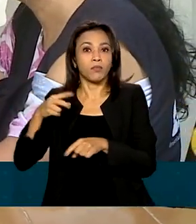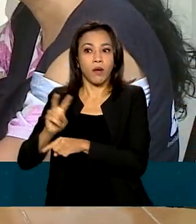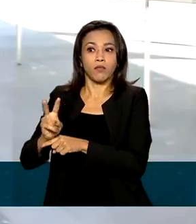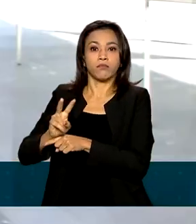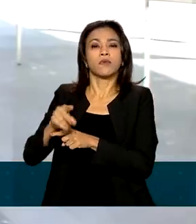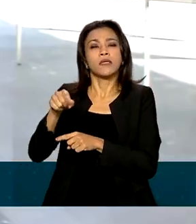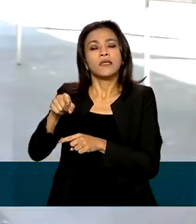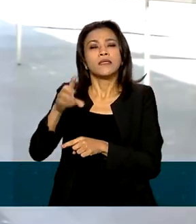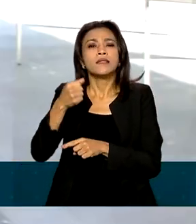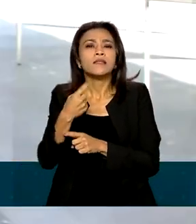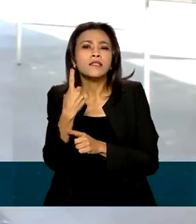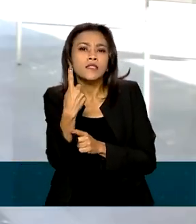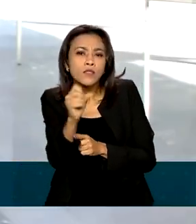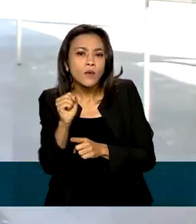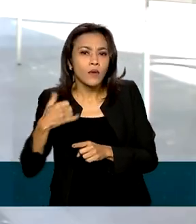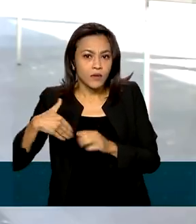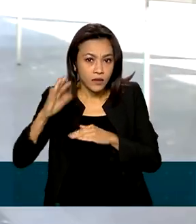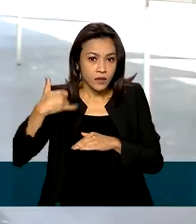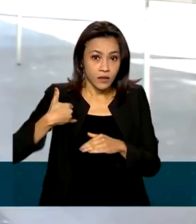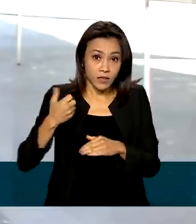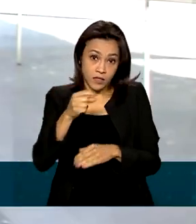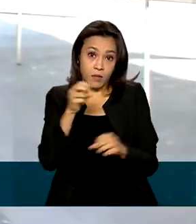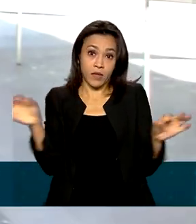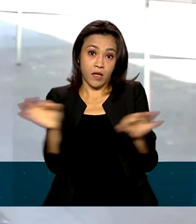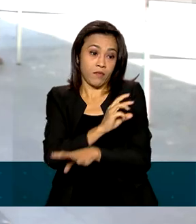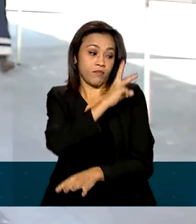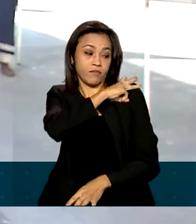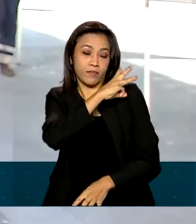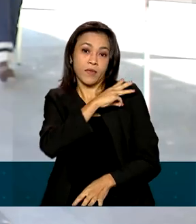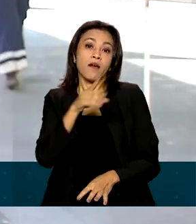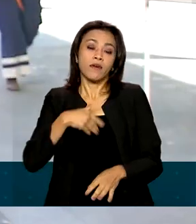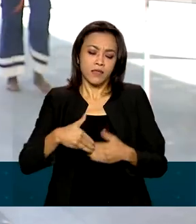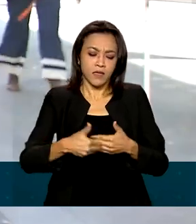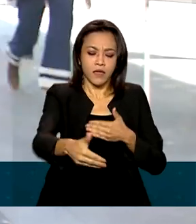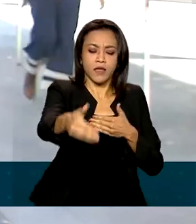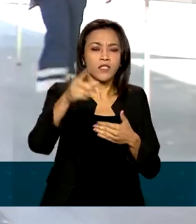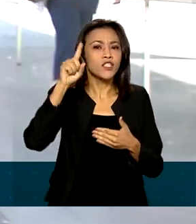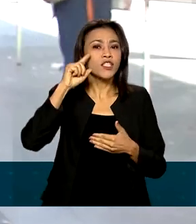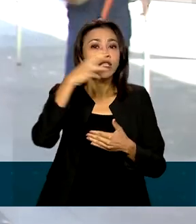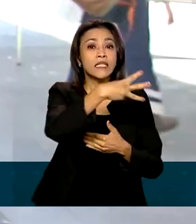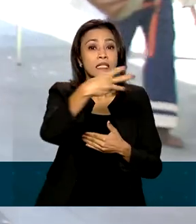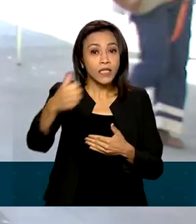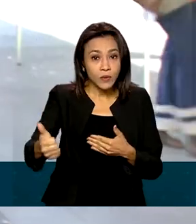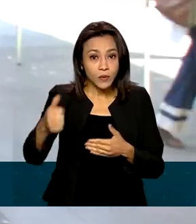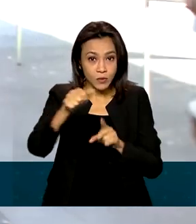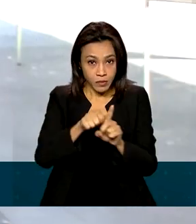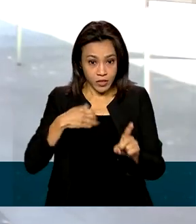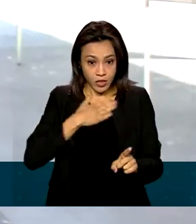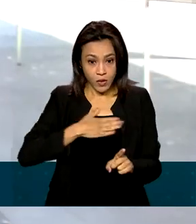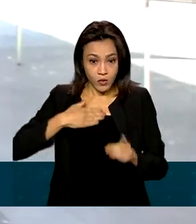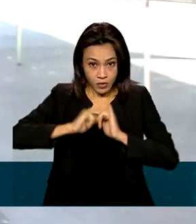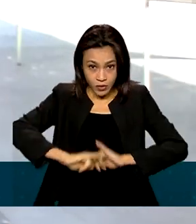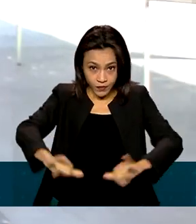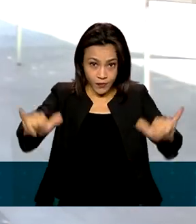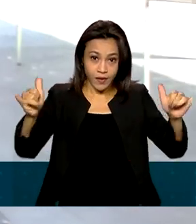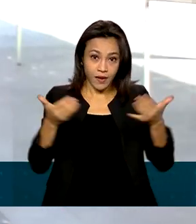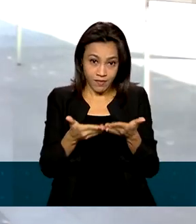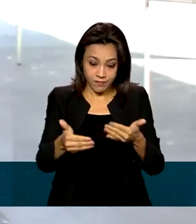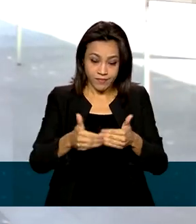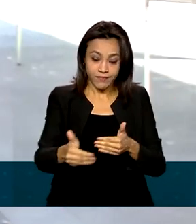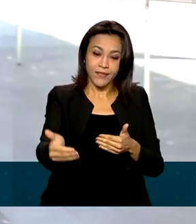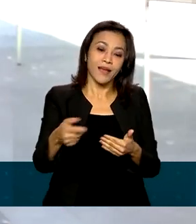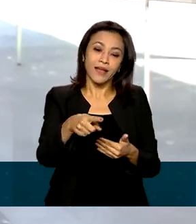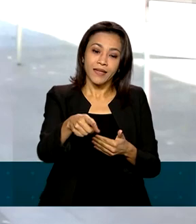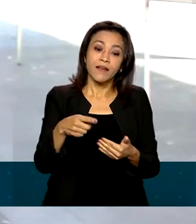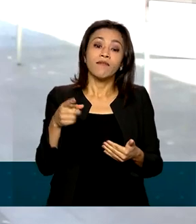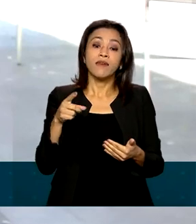E a lista preliminar dos inscritos, ela vai ser divulgada no dia 31 de agosto. Agora, o resultado final, pra quem quer participar, trabalhar nesse